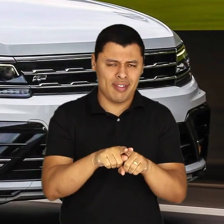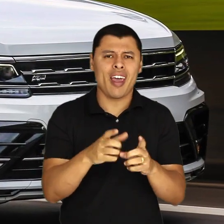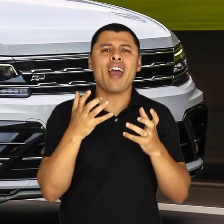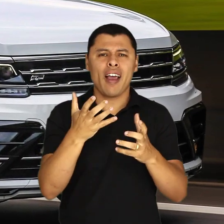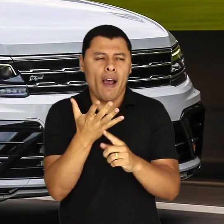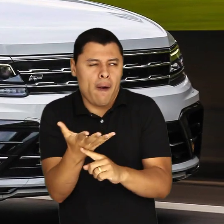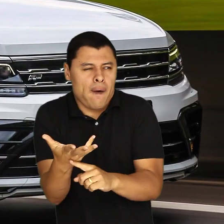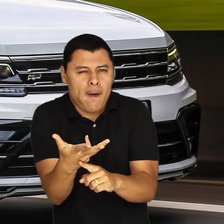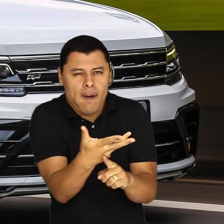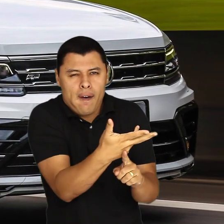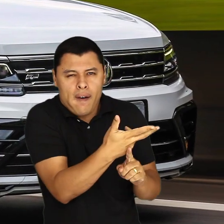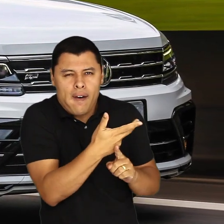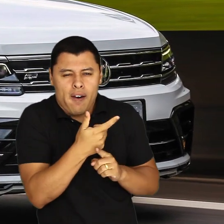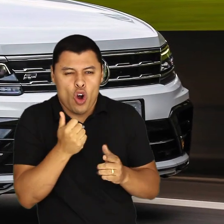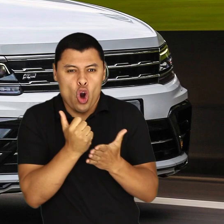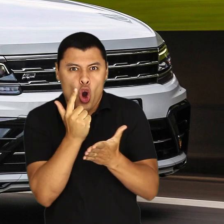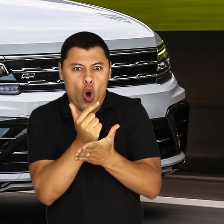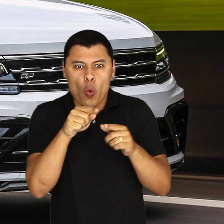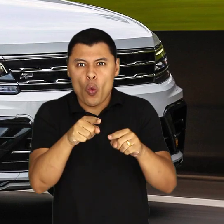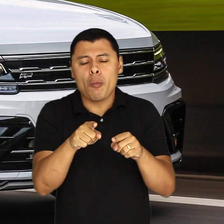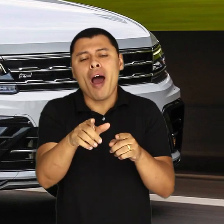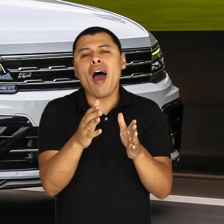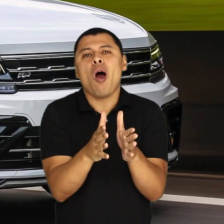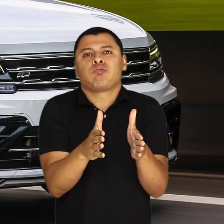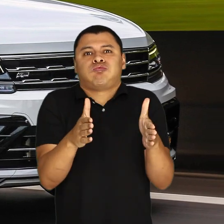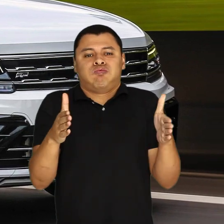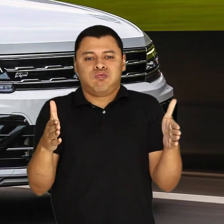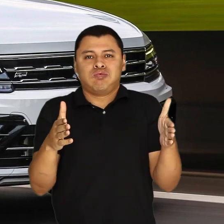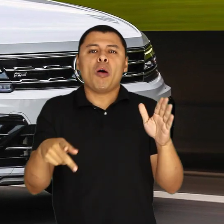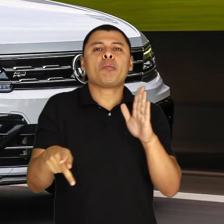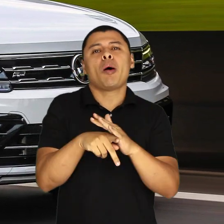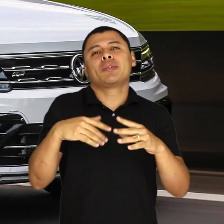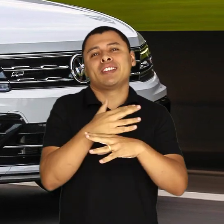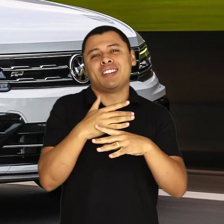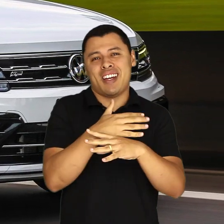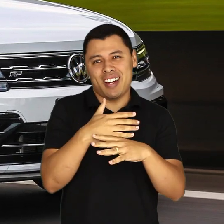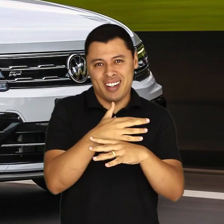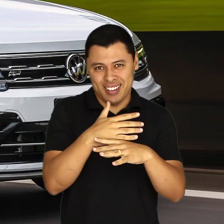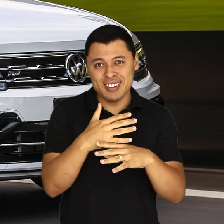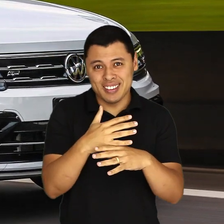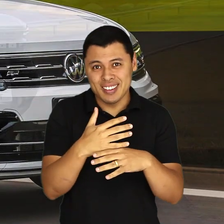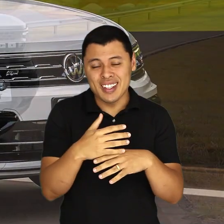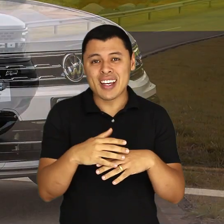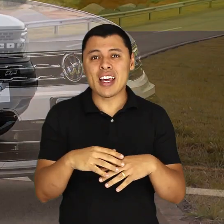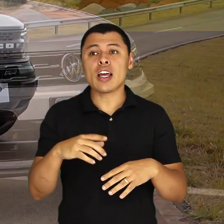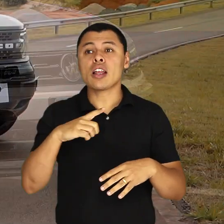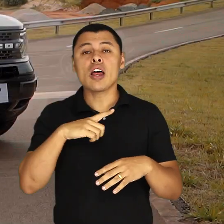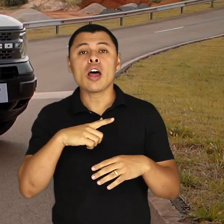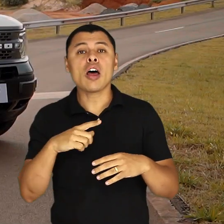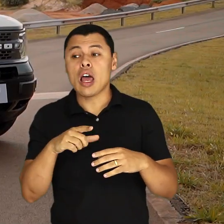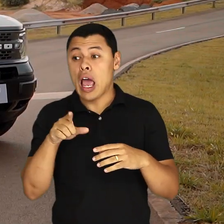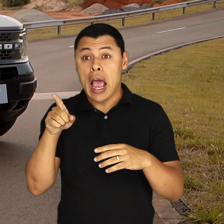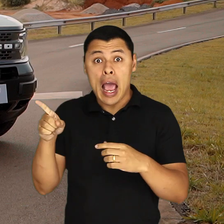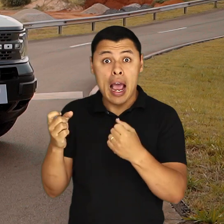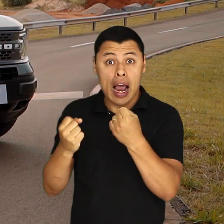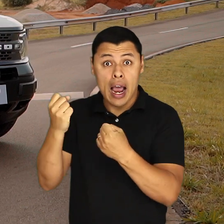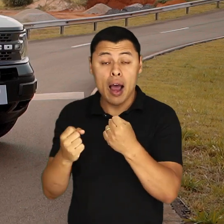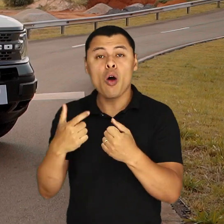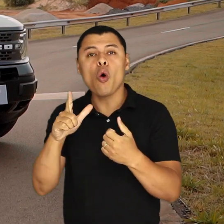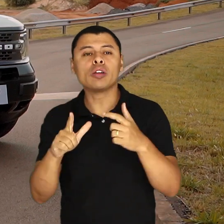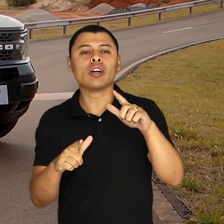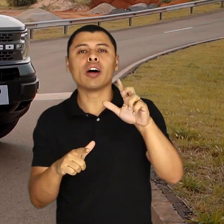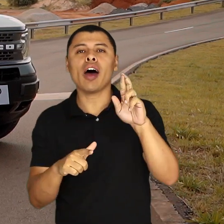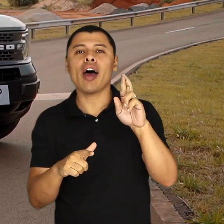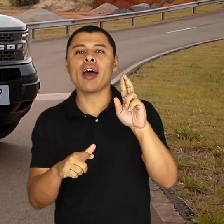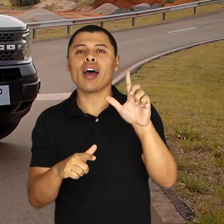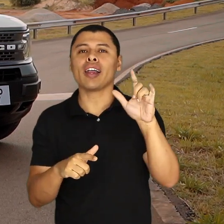esse posicionamento, só que é um veículo muito maior, né? E muito mais voltado para o asfalto. Então, até o R-Line e esse veículo aqui